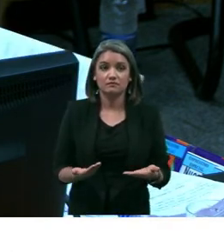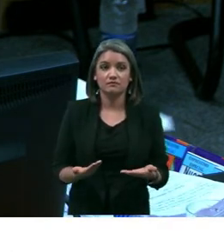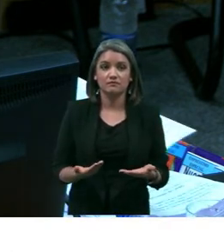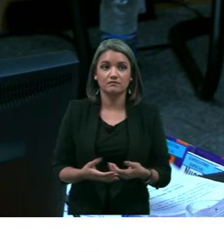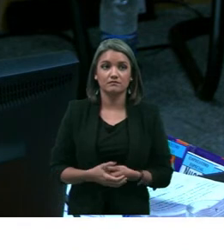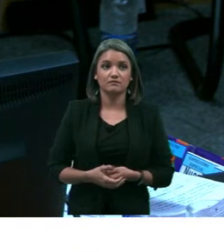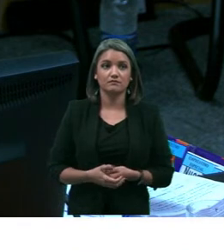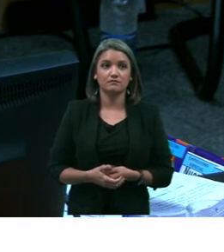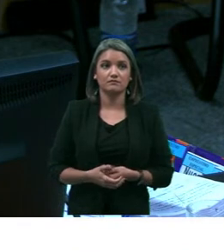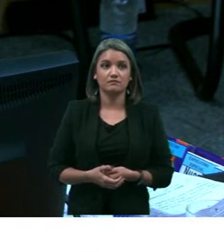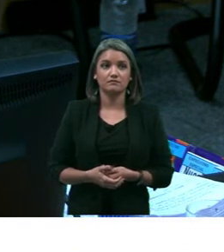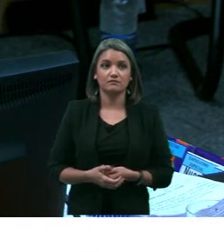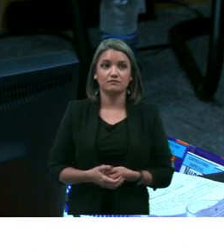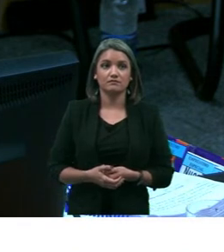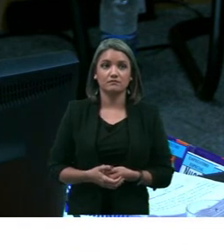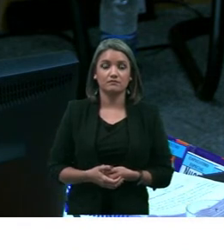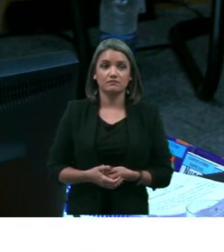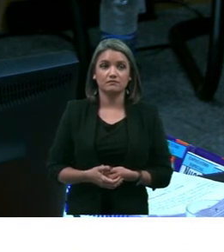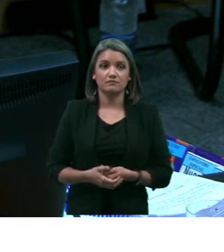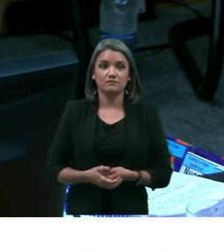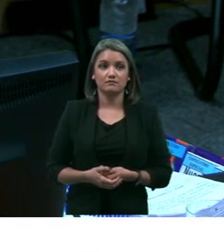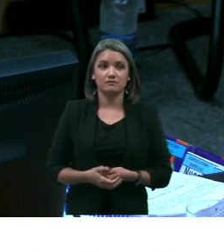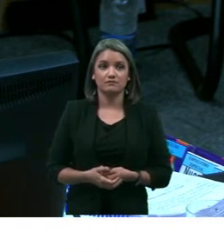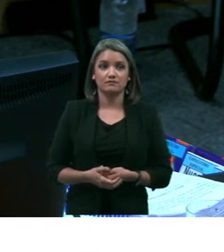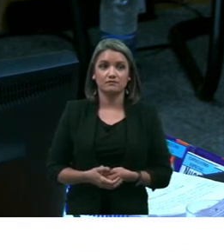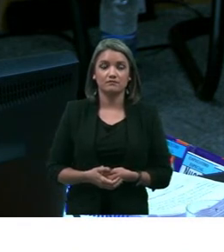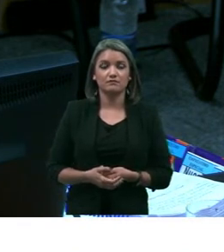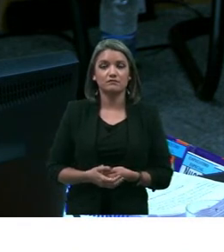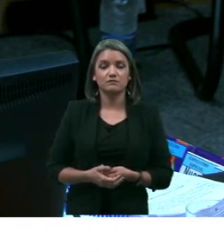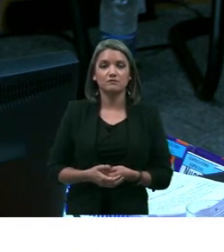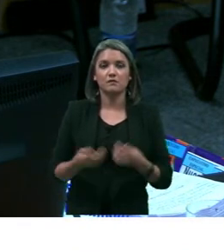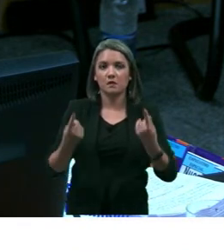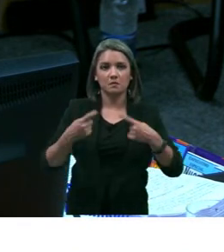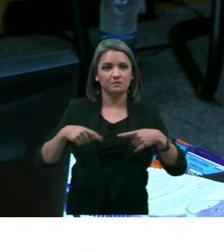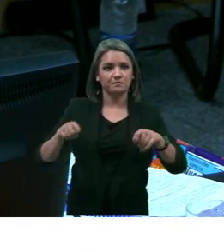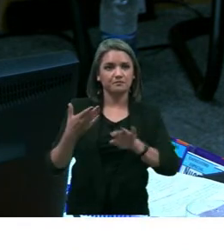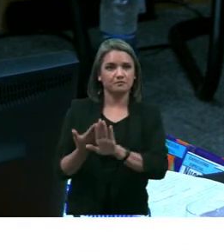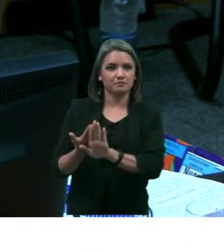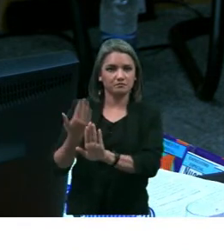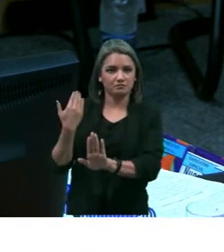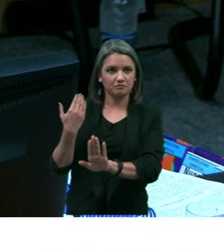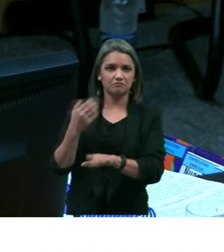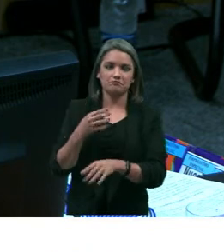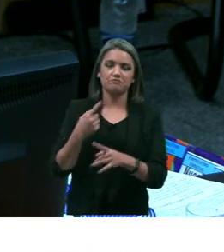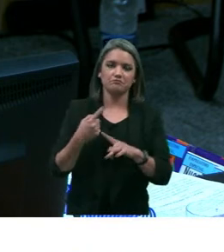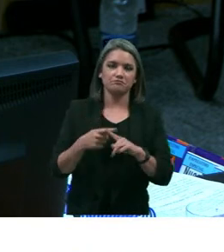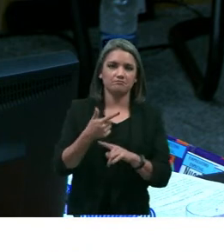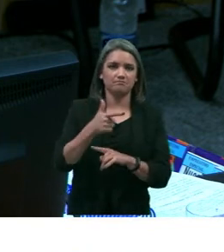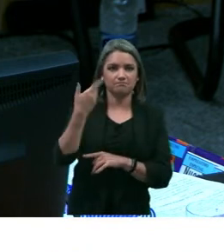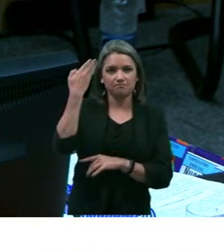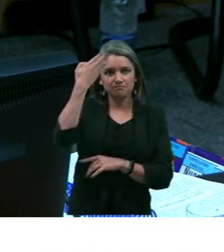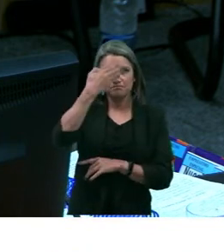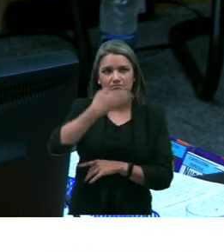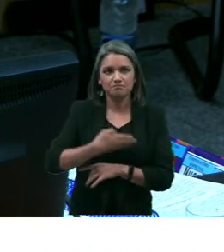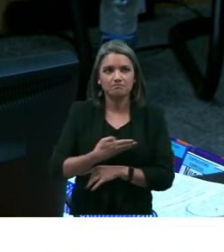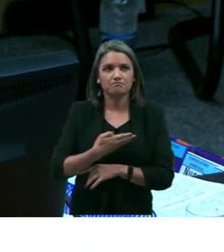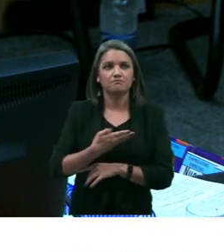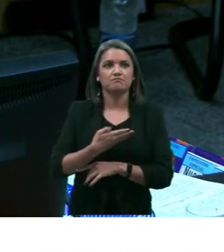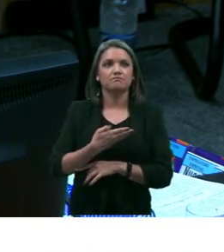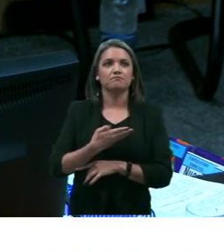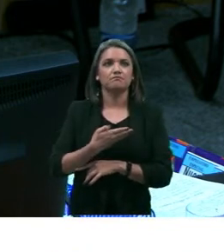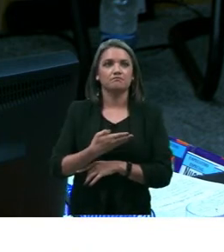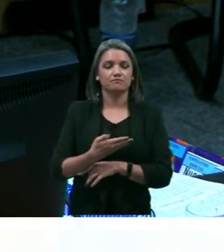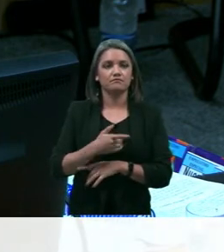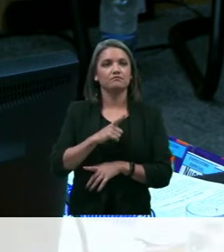ainda o afastamento diante da não comprovação da reiteração